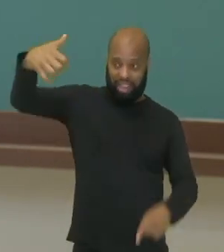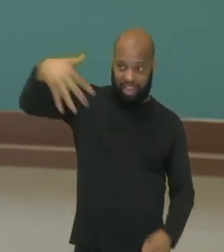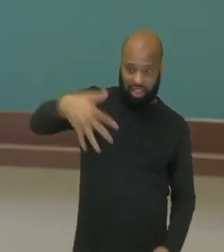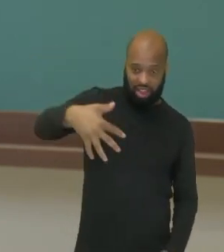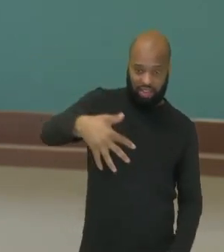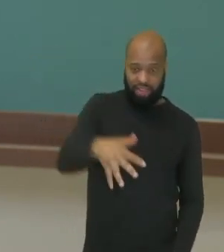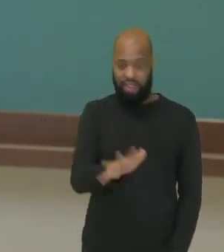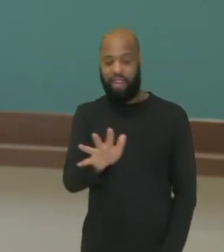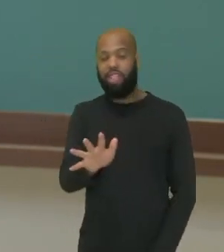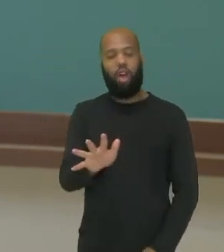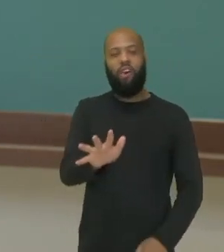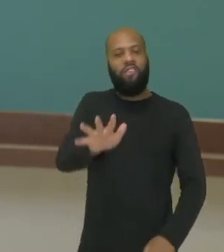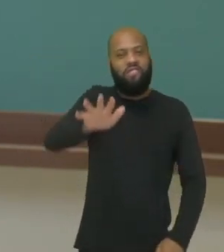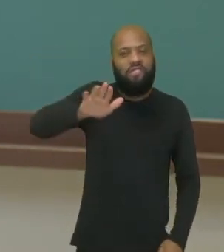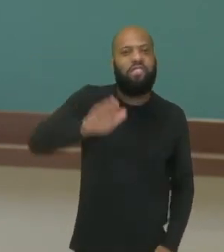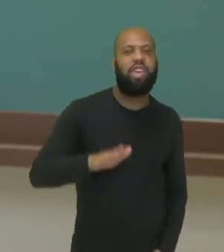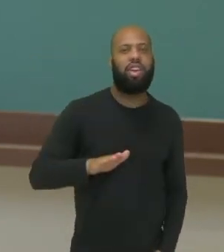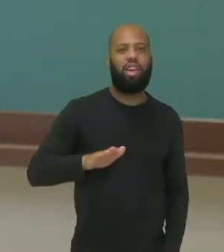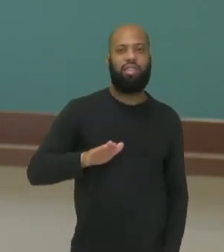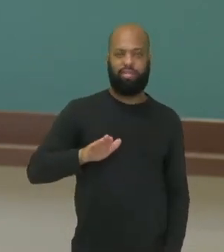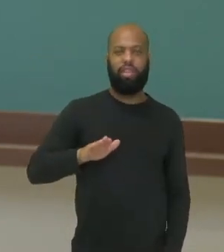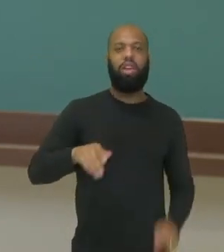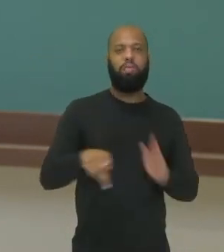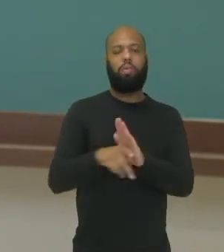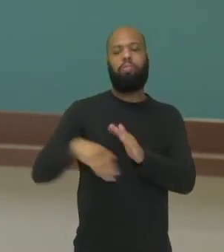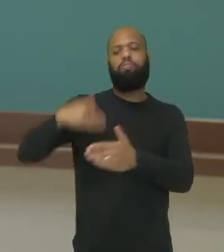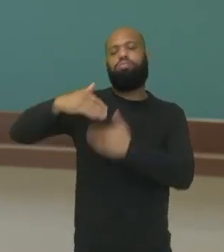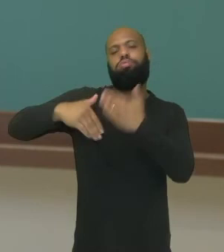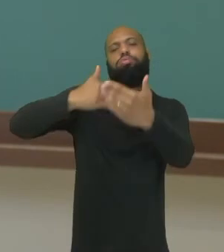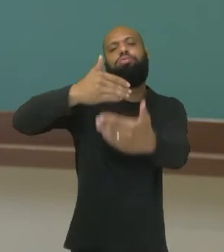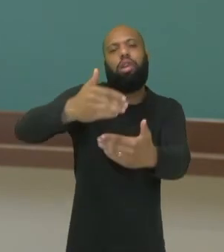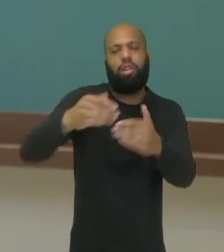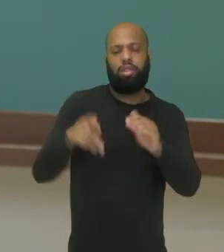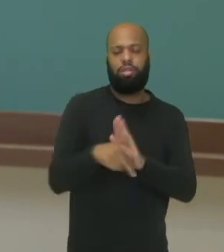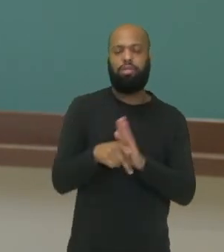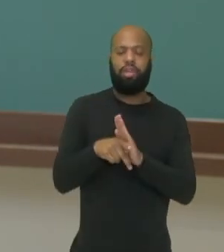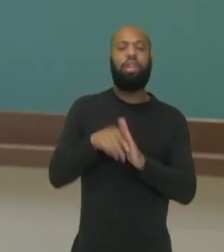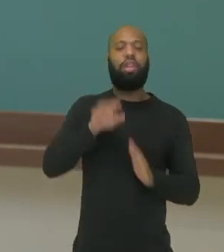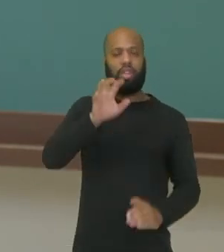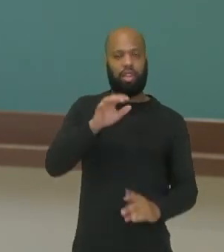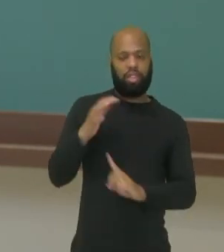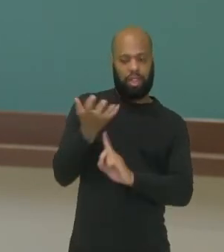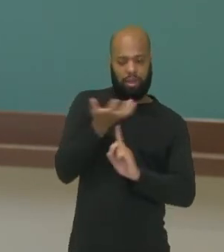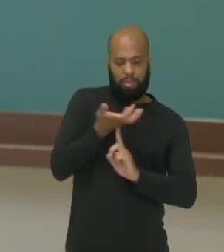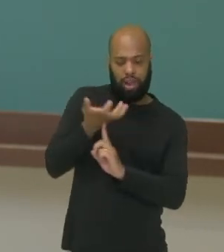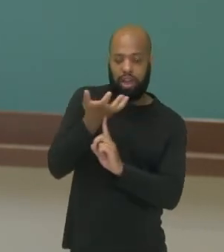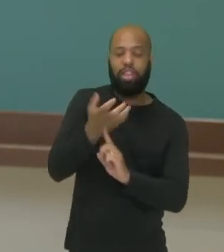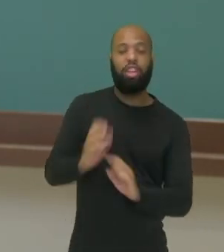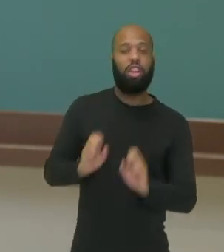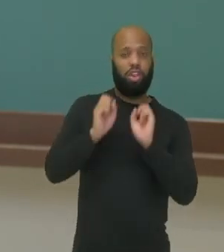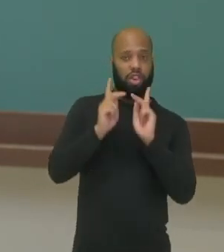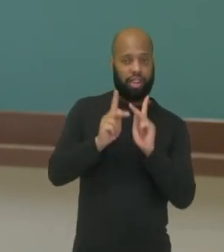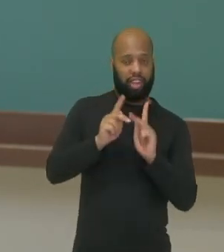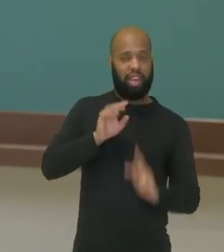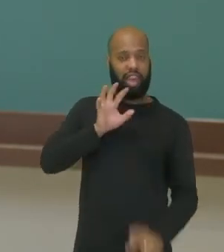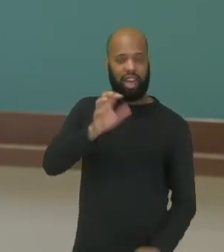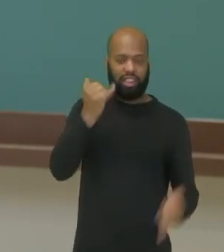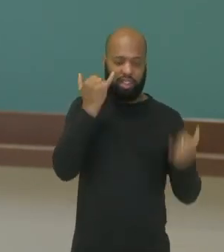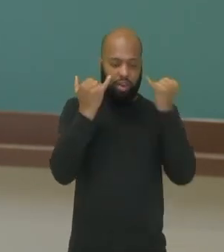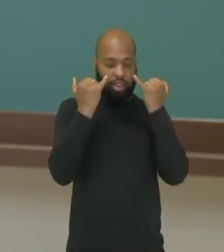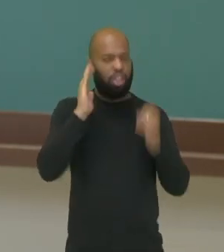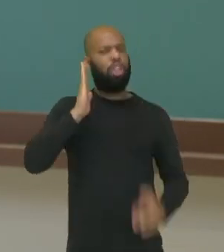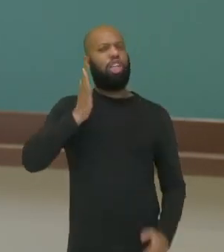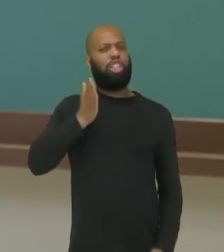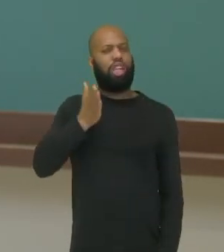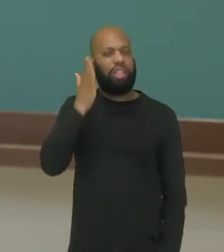calor ali do sol que é necessário para o desenvolvimento dessa planta. Pois muito bem, você já resgatou essa informação que você